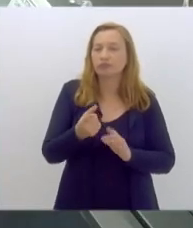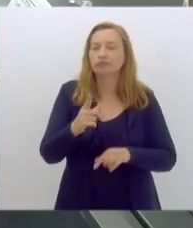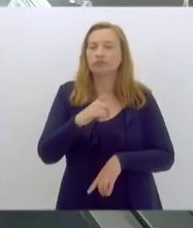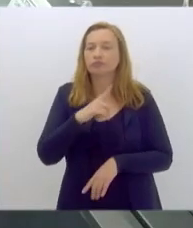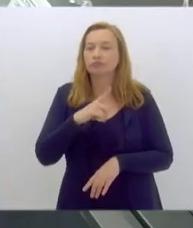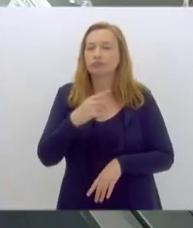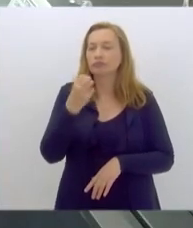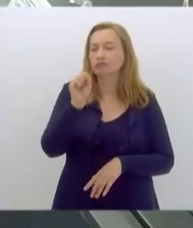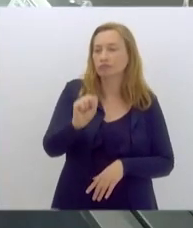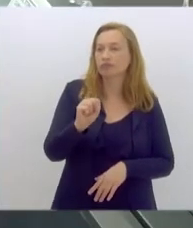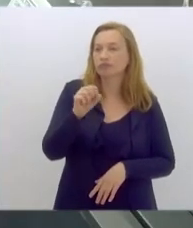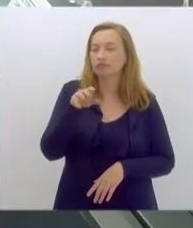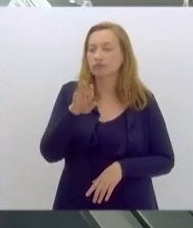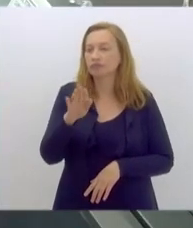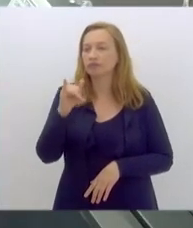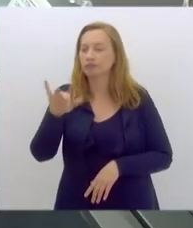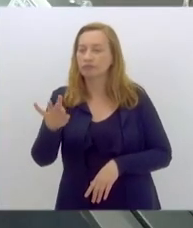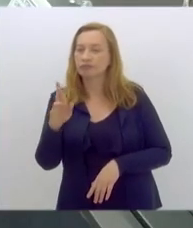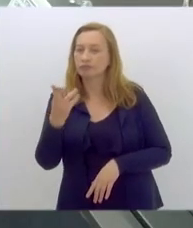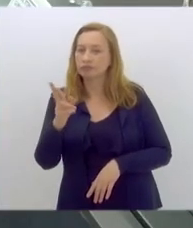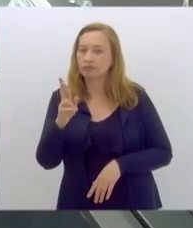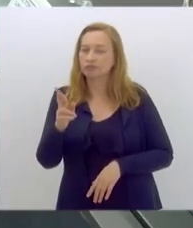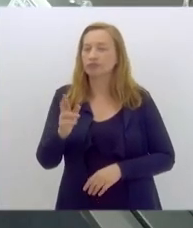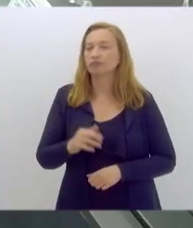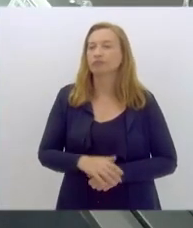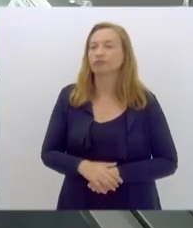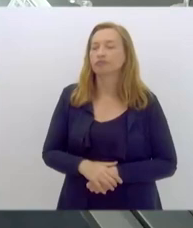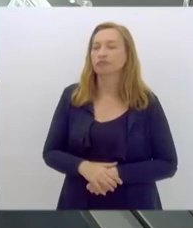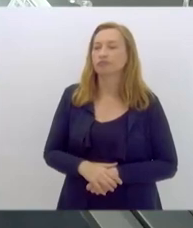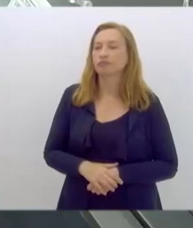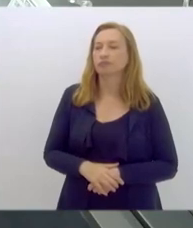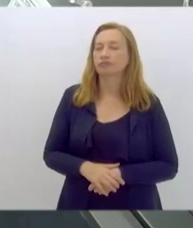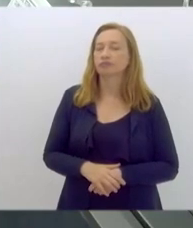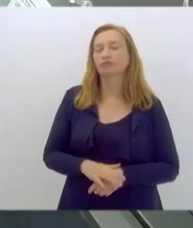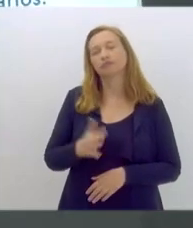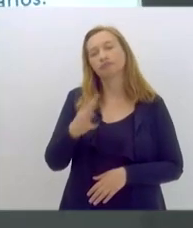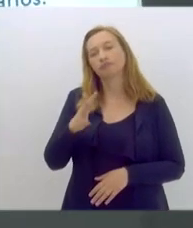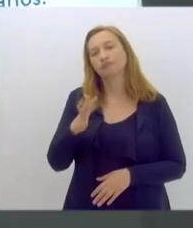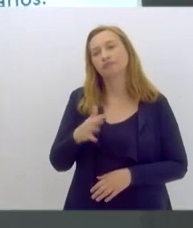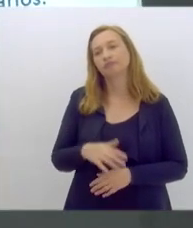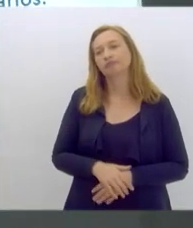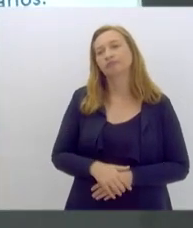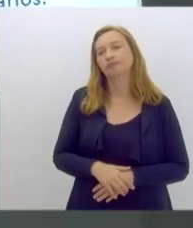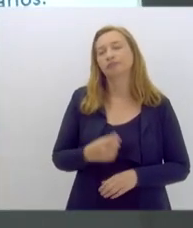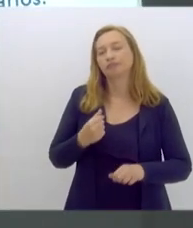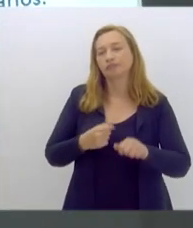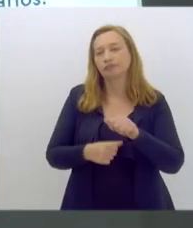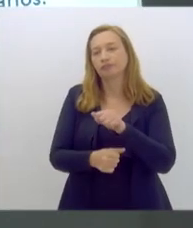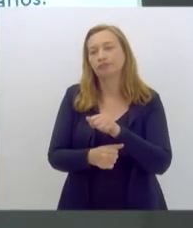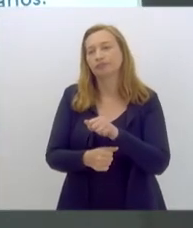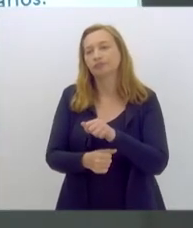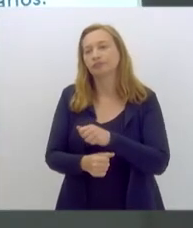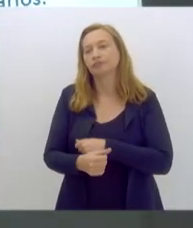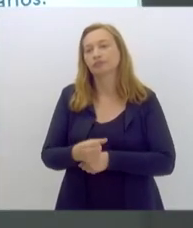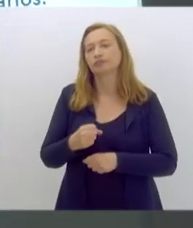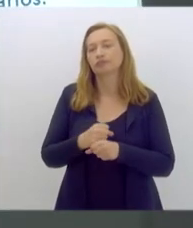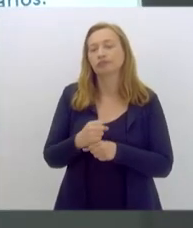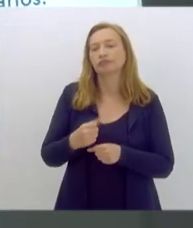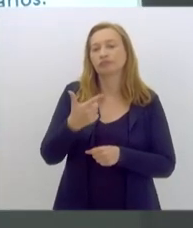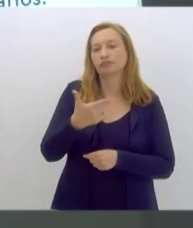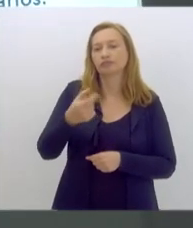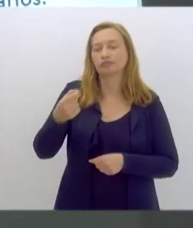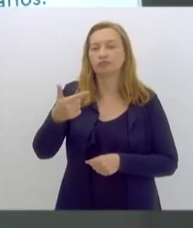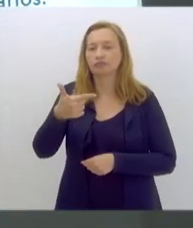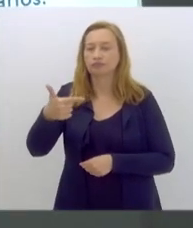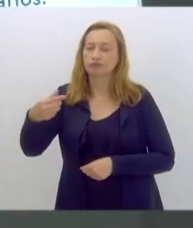teríamos oito bilhões de reais de aproximadamente de investimentos em 2023